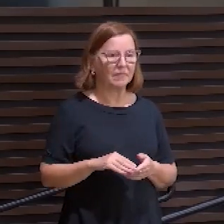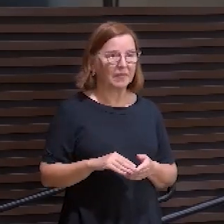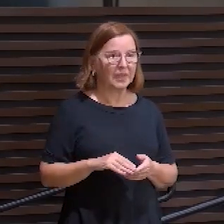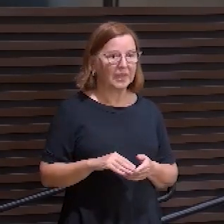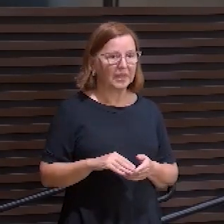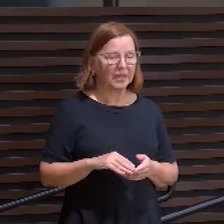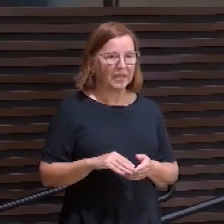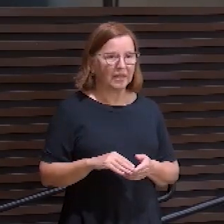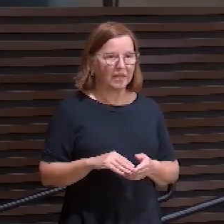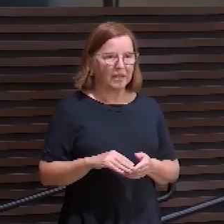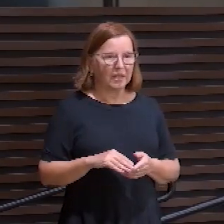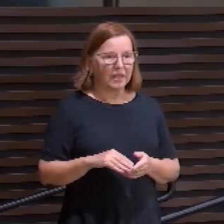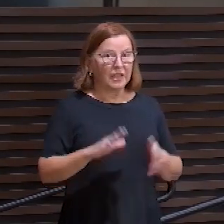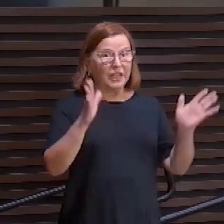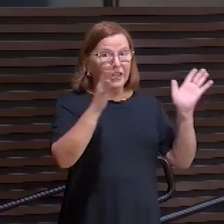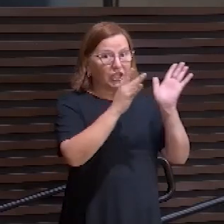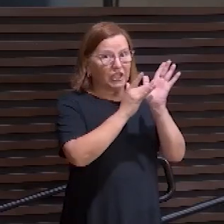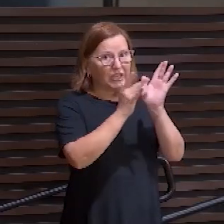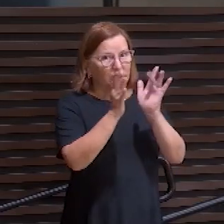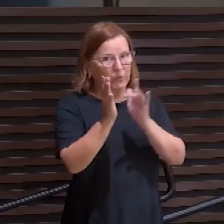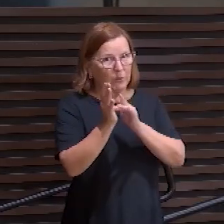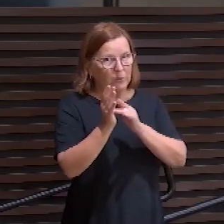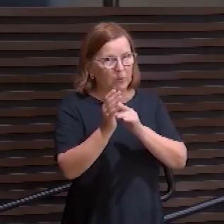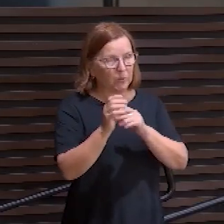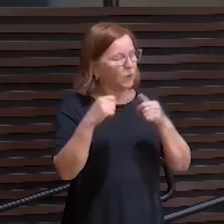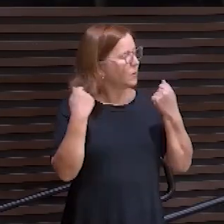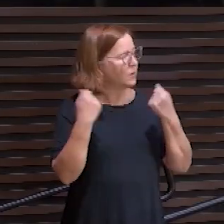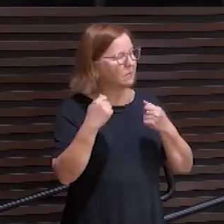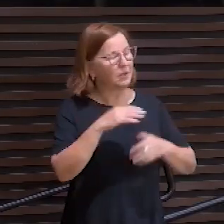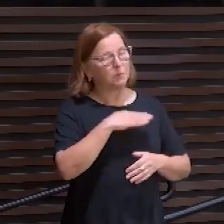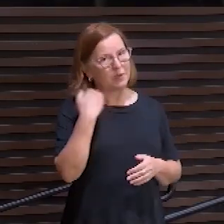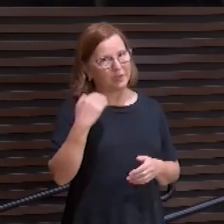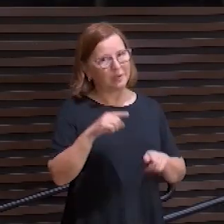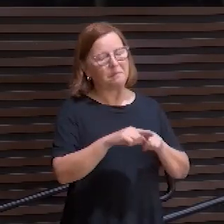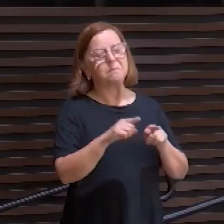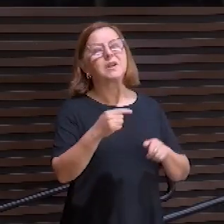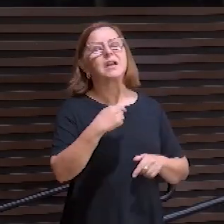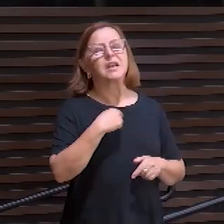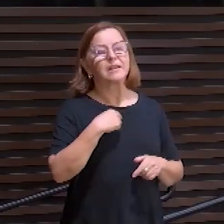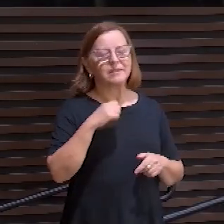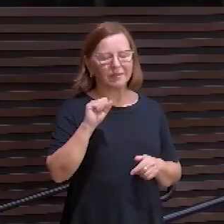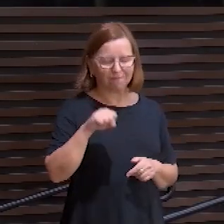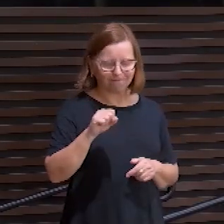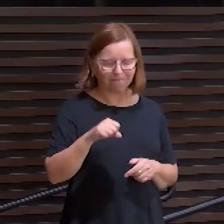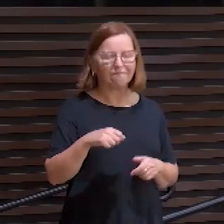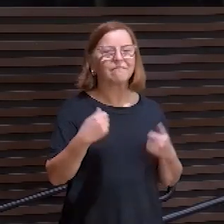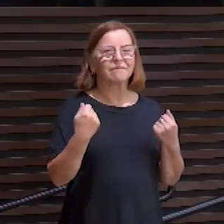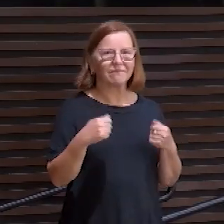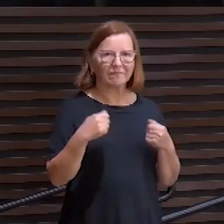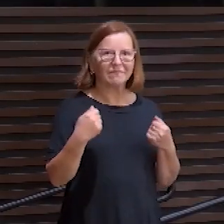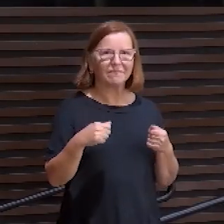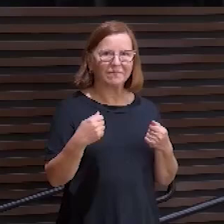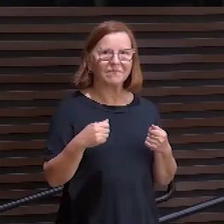Porque ele não precisava morrer, mas eu precisava.